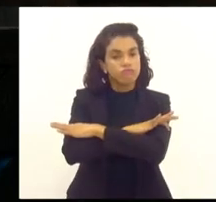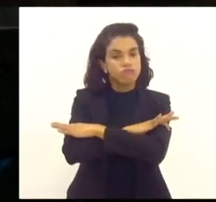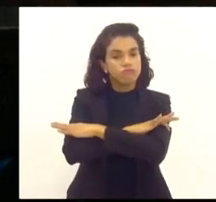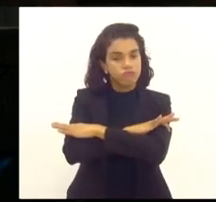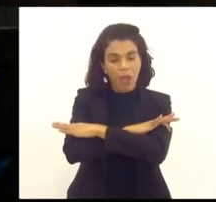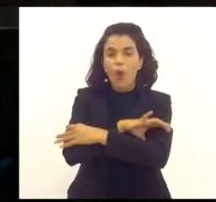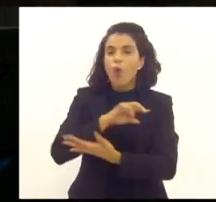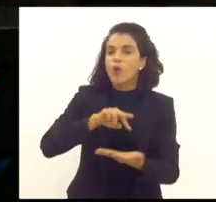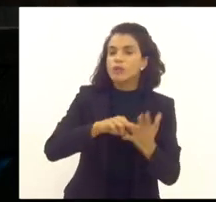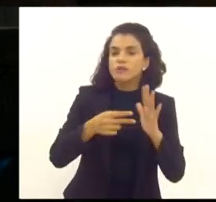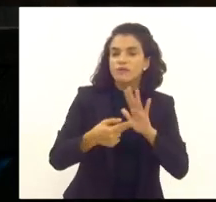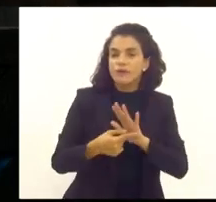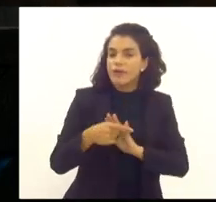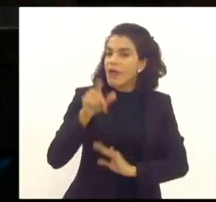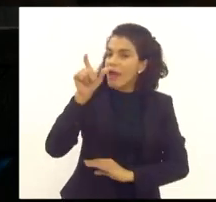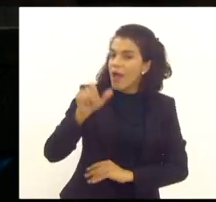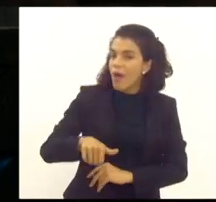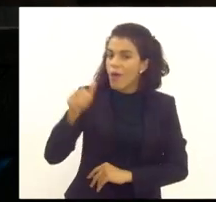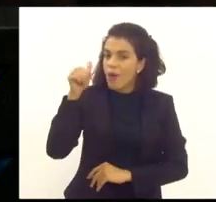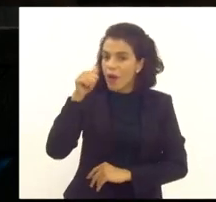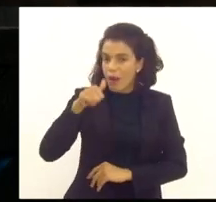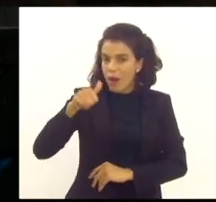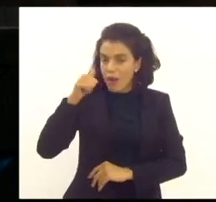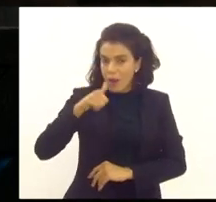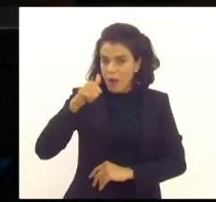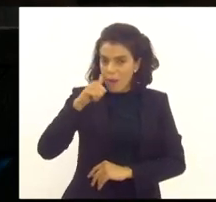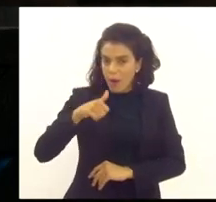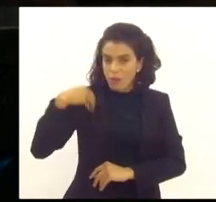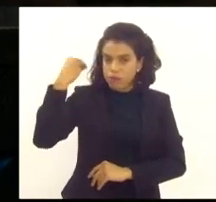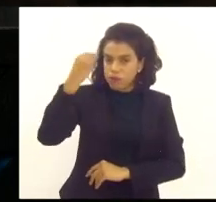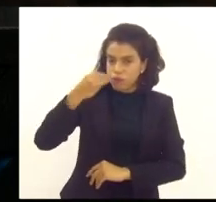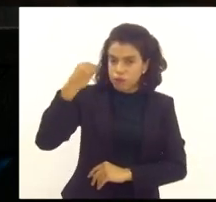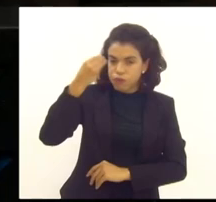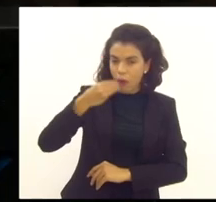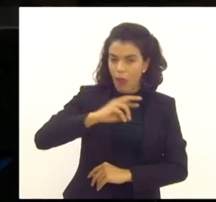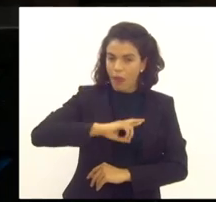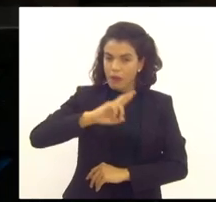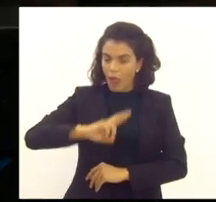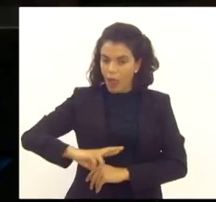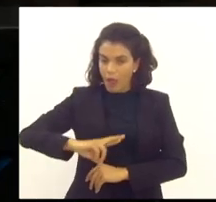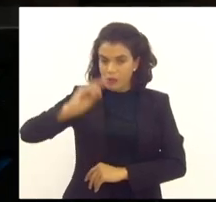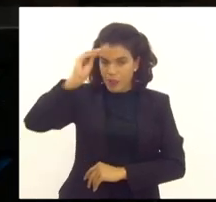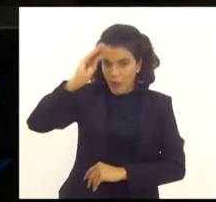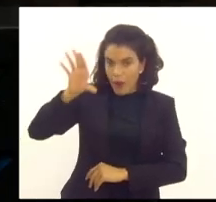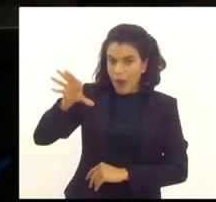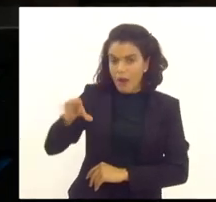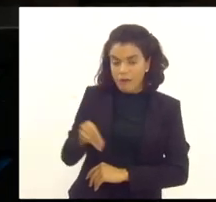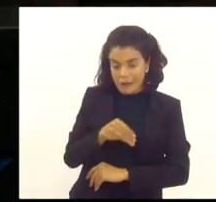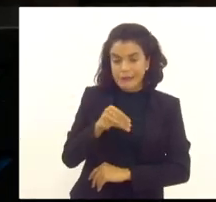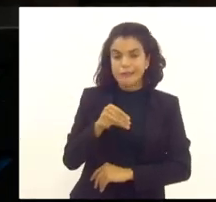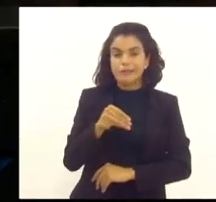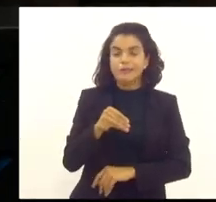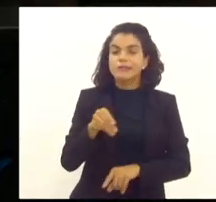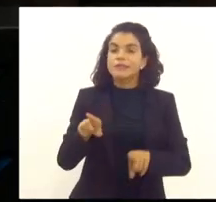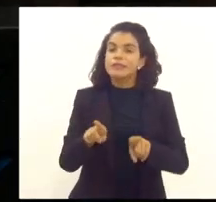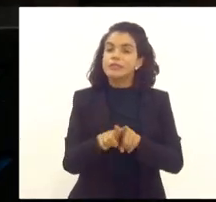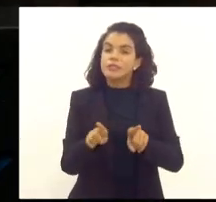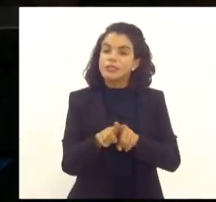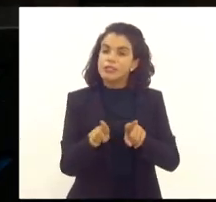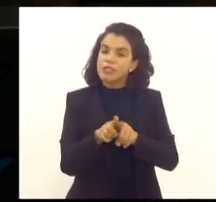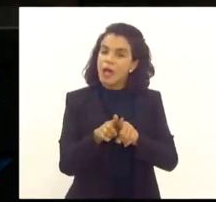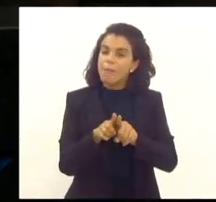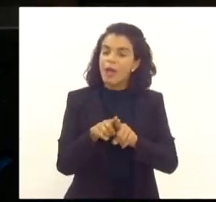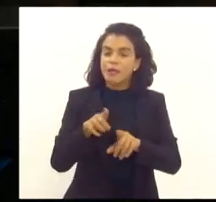Isto é era uma mulher experiente na religião e de alguma idade